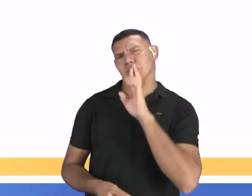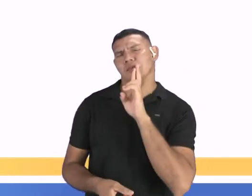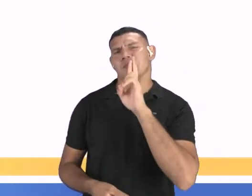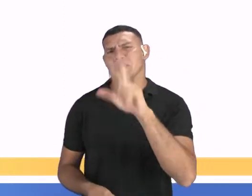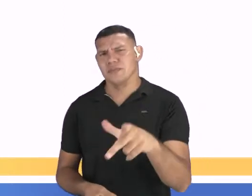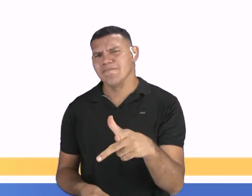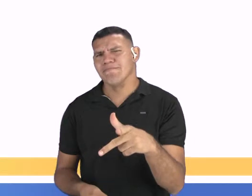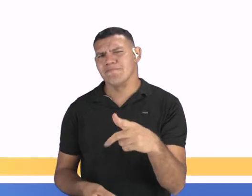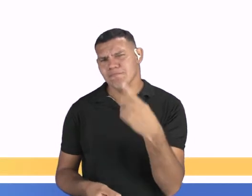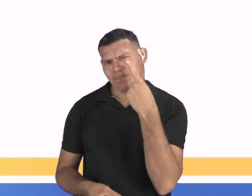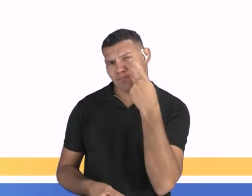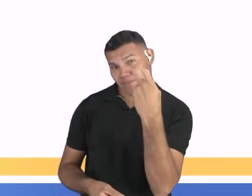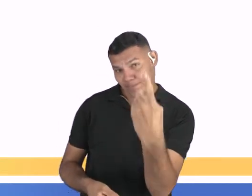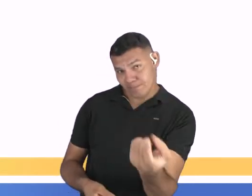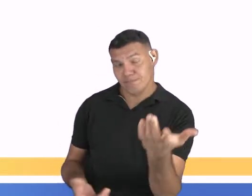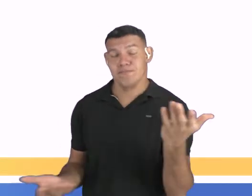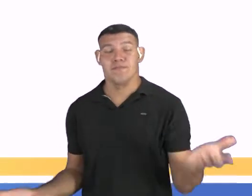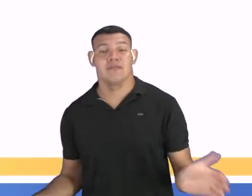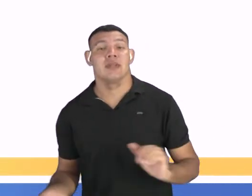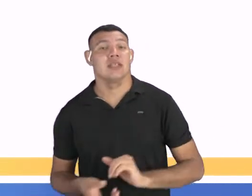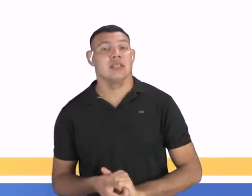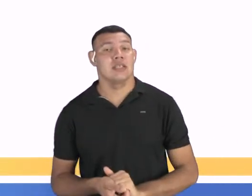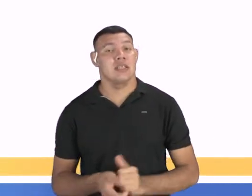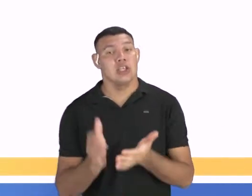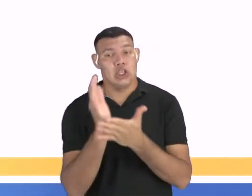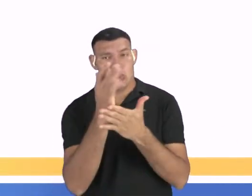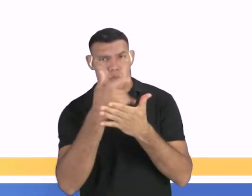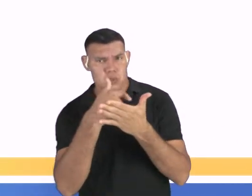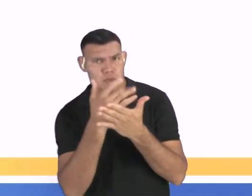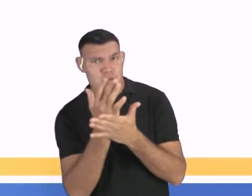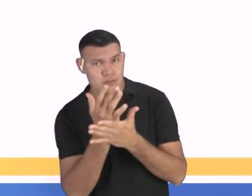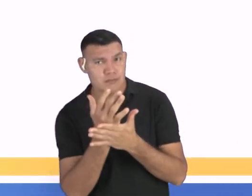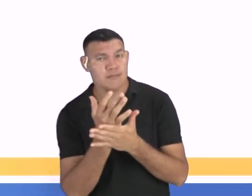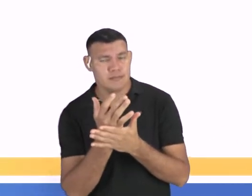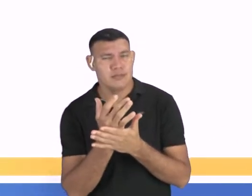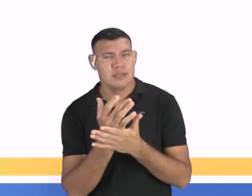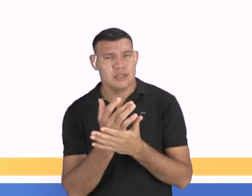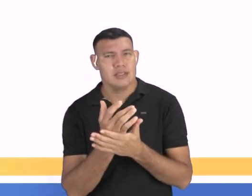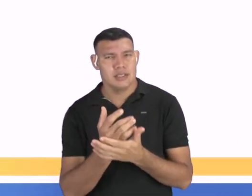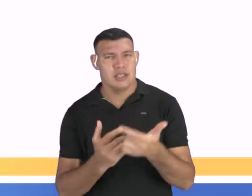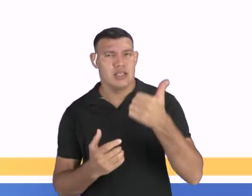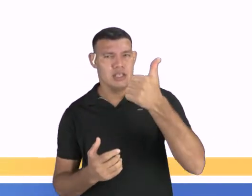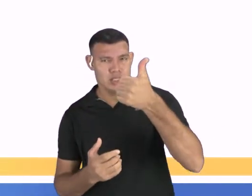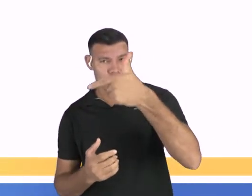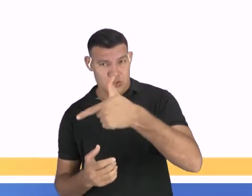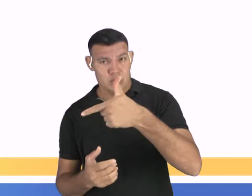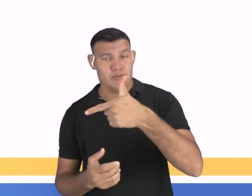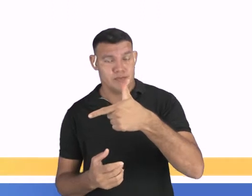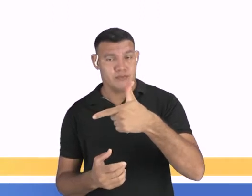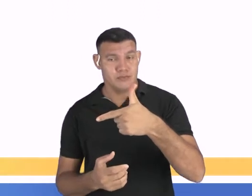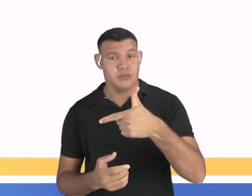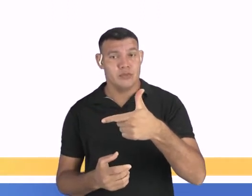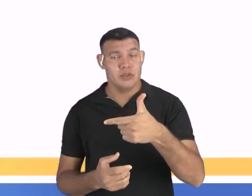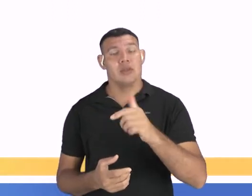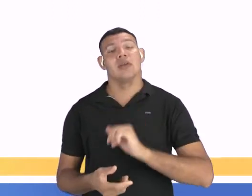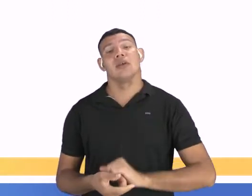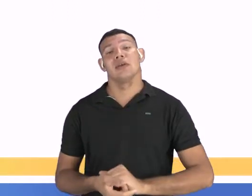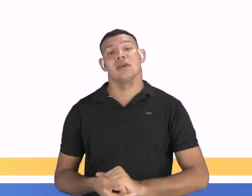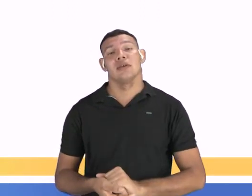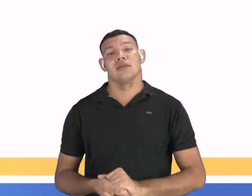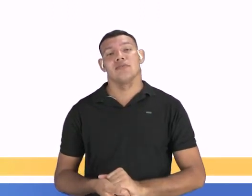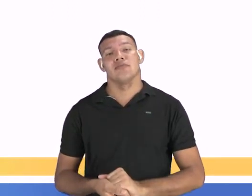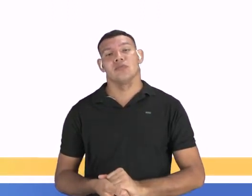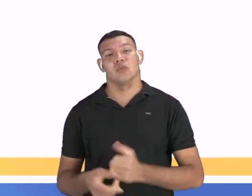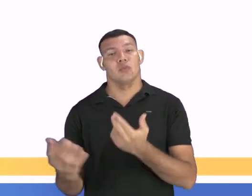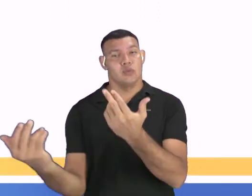ela é interessante, Quando eu divido esses 12 pedaços igualmente, para as pessoas,